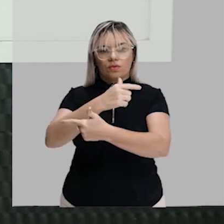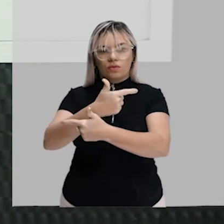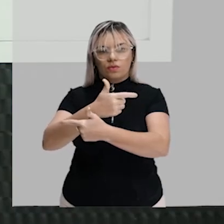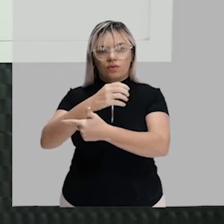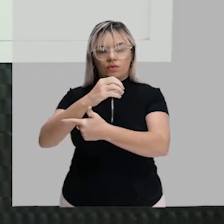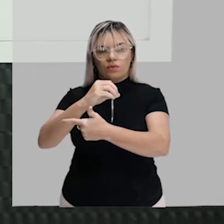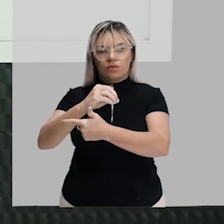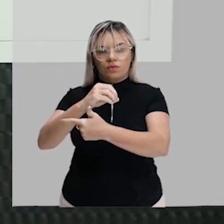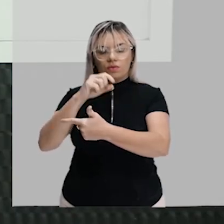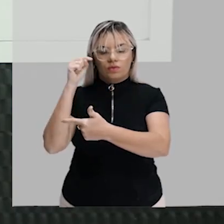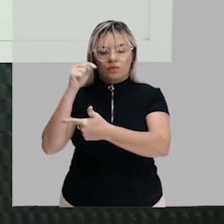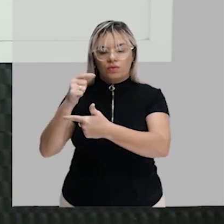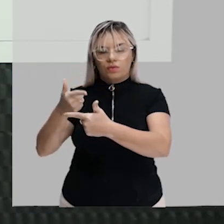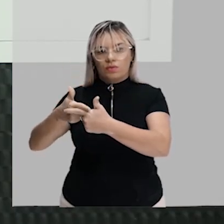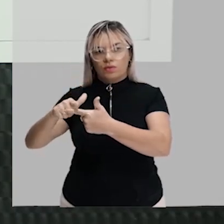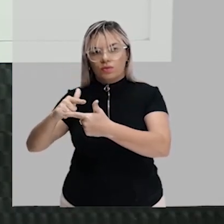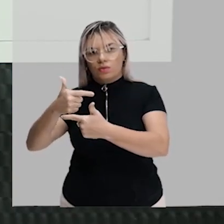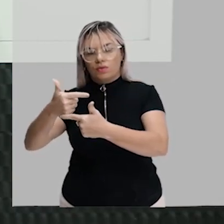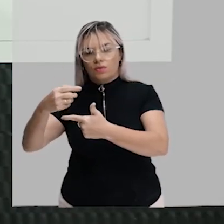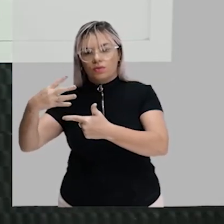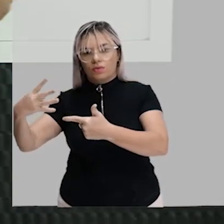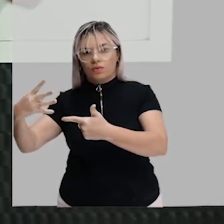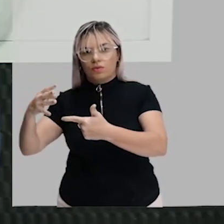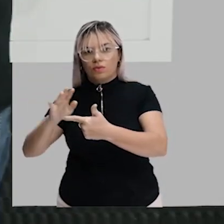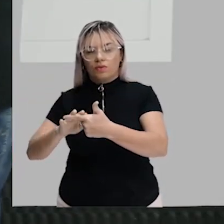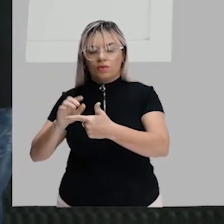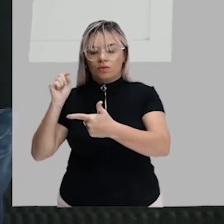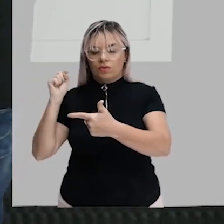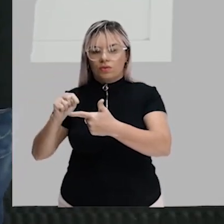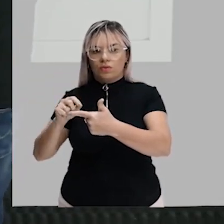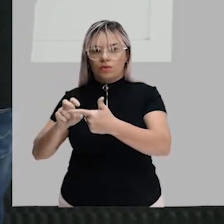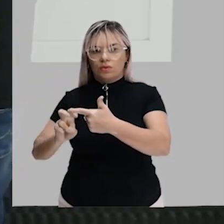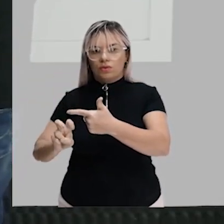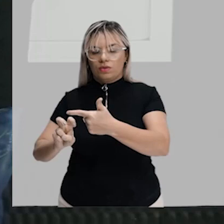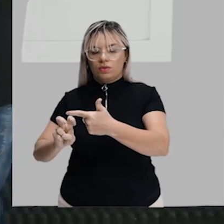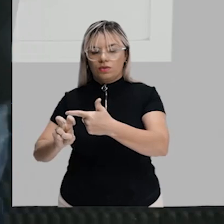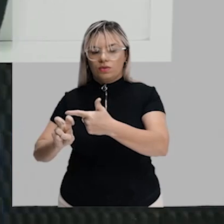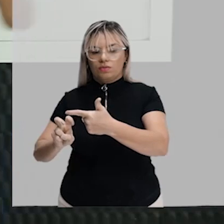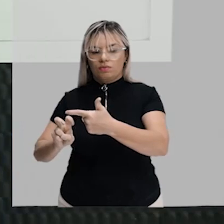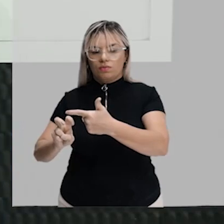Certo? 120 dividido por 24 dá 5.